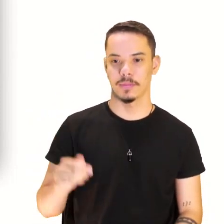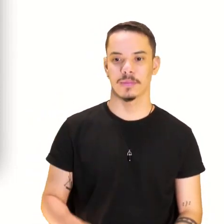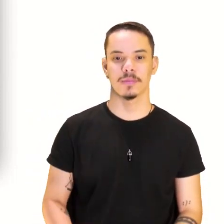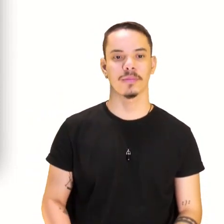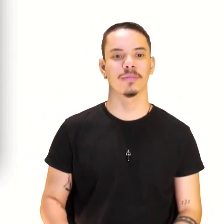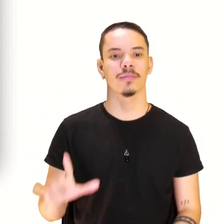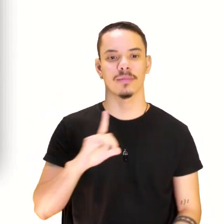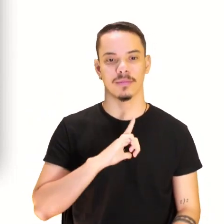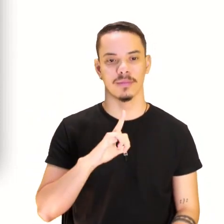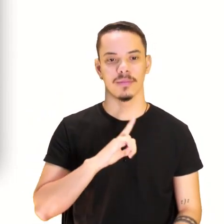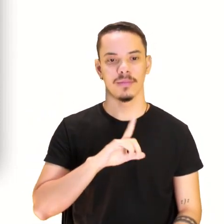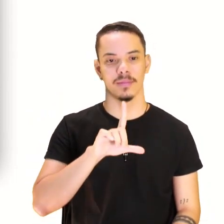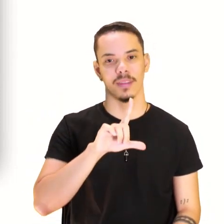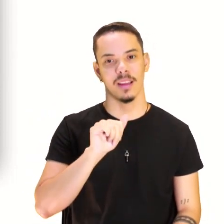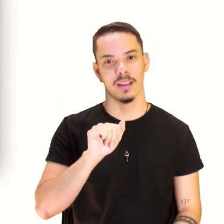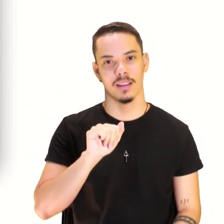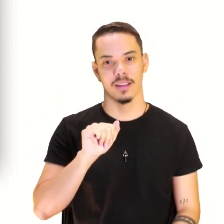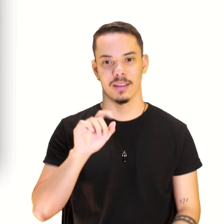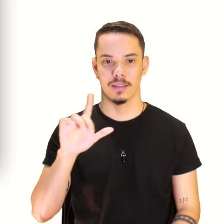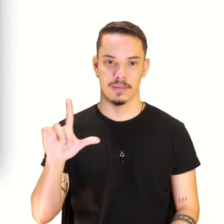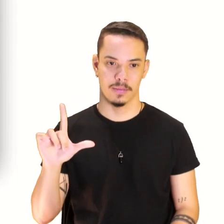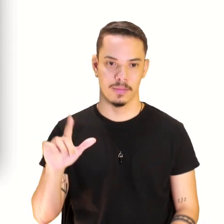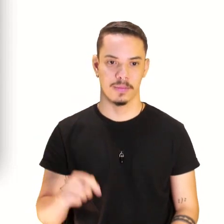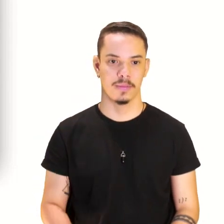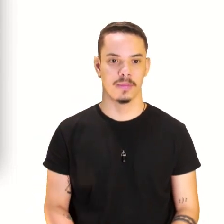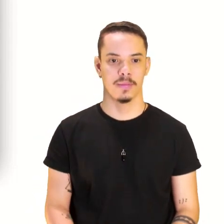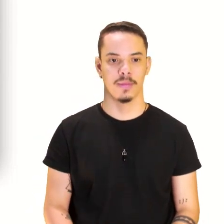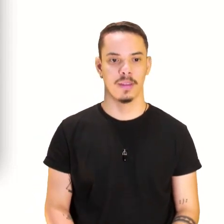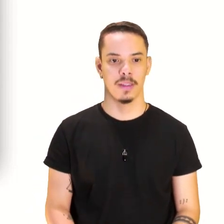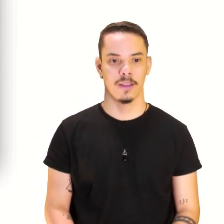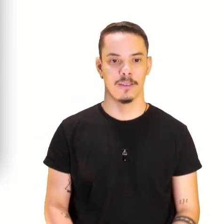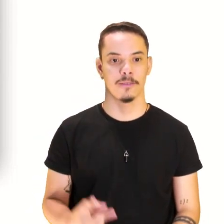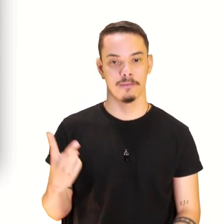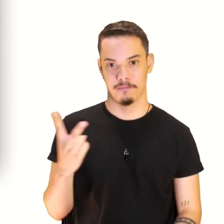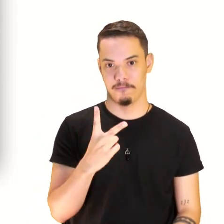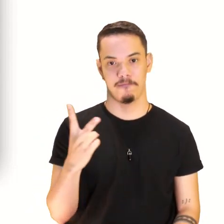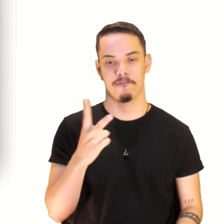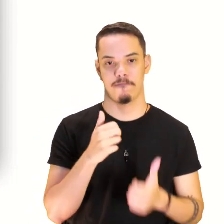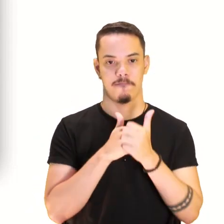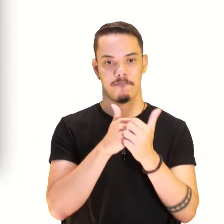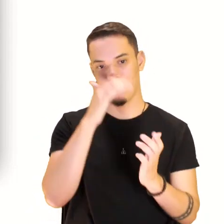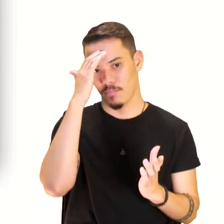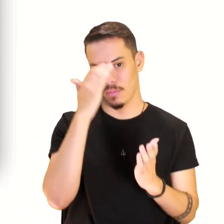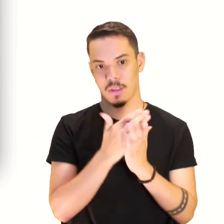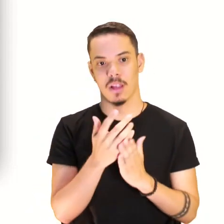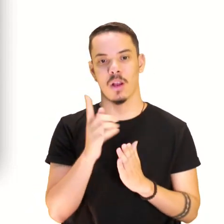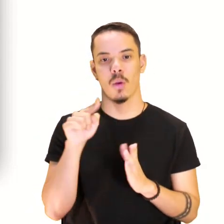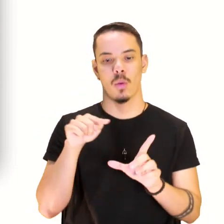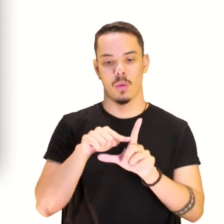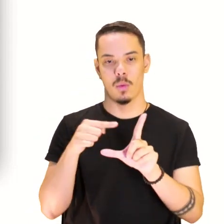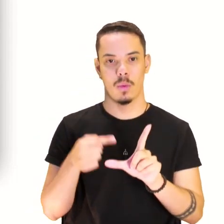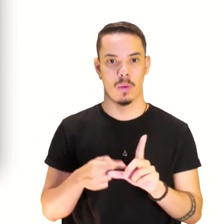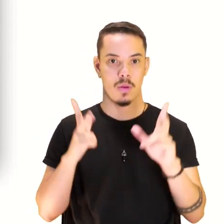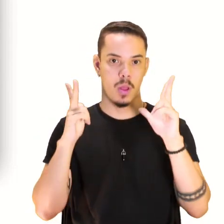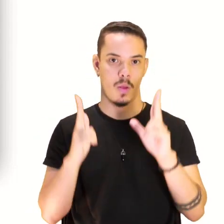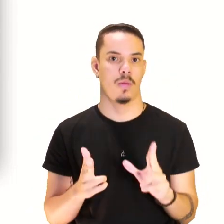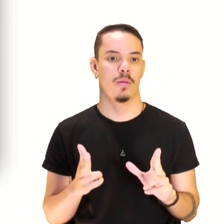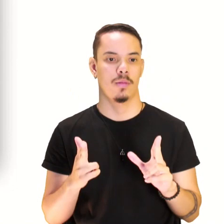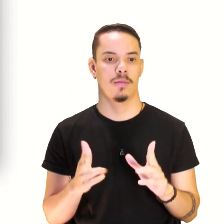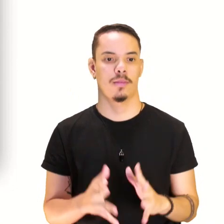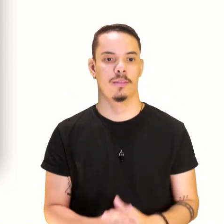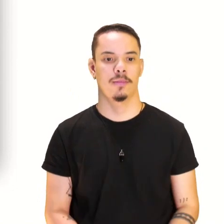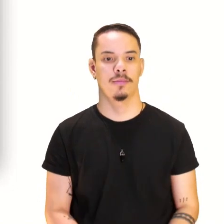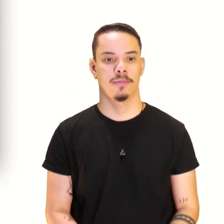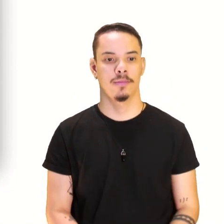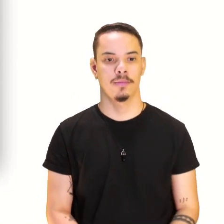caso lado, ângulo, lado. Lado. 2 lados proporcionais e um ângulo igual. Beleza. Tá? O ângulo